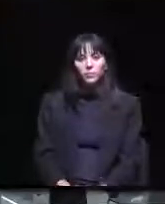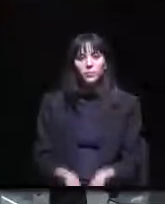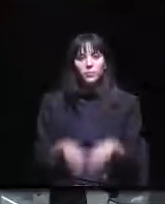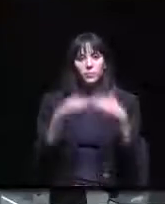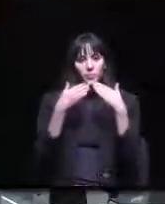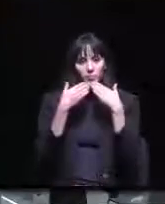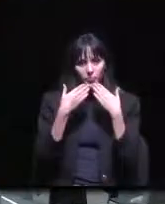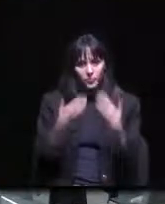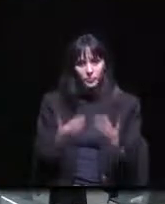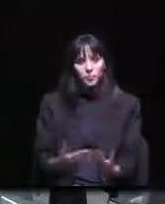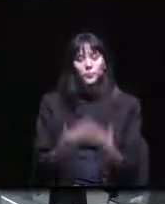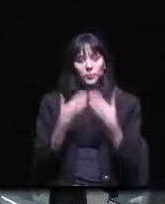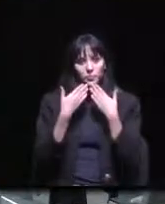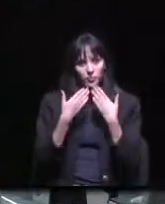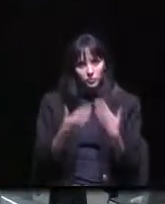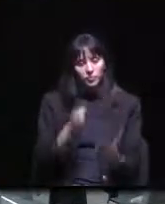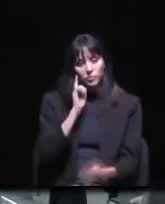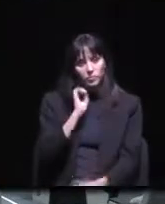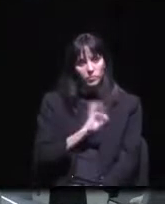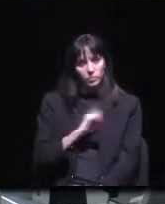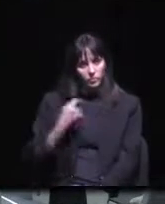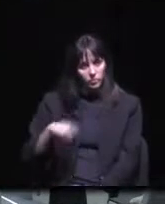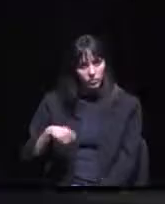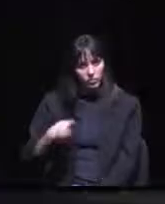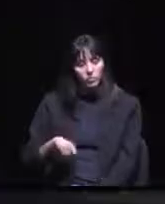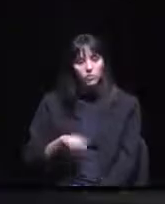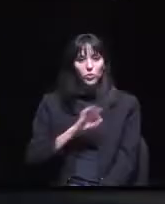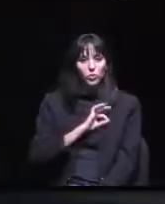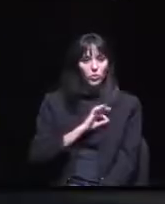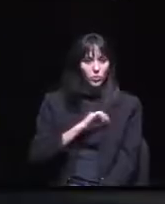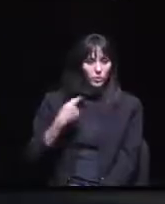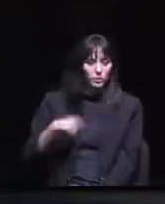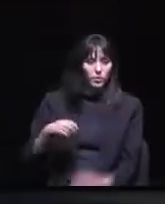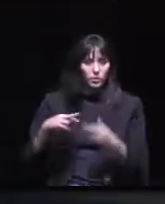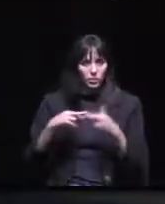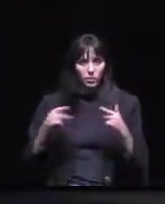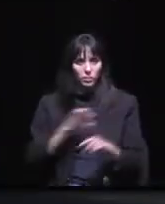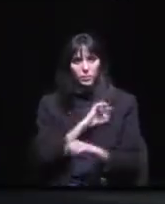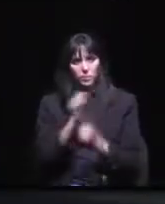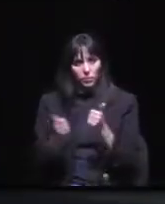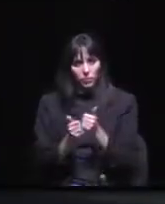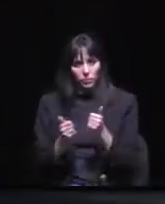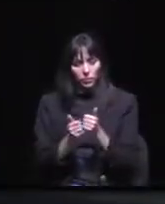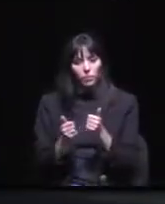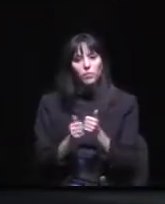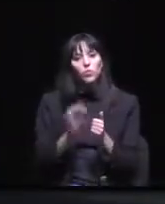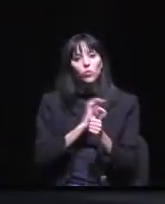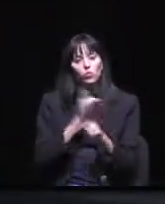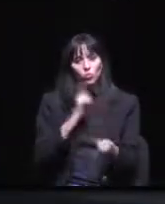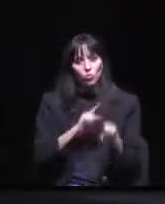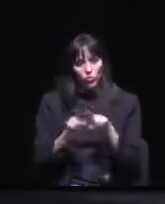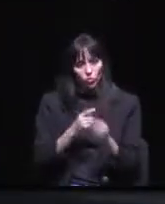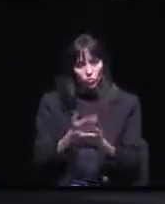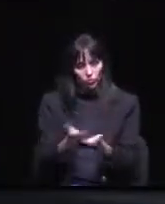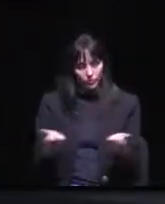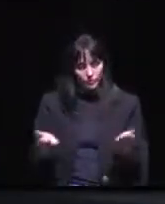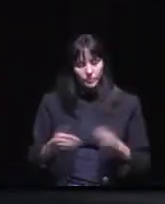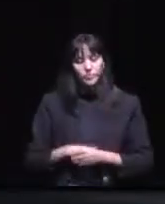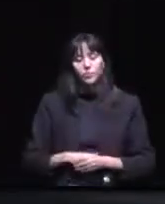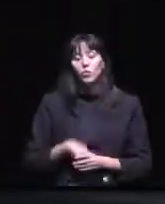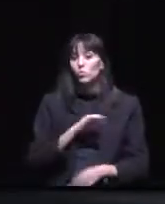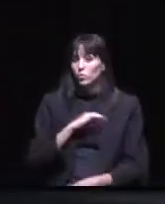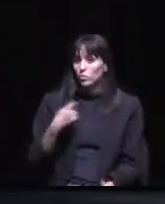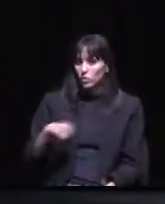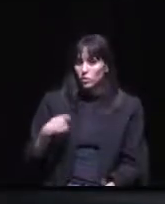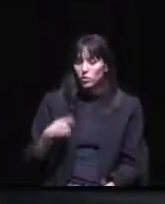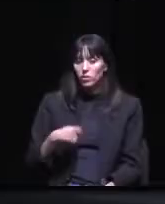Muito obrigada. Muito obrigada, senhora Presidente, Senhor Presidente da Câmara, senhores vereadores e senhores deputados. Senhor